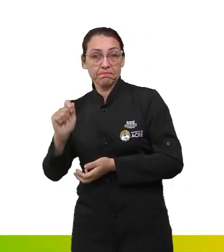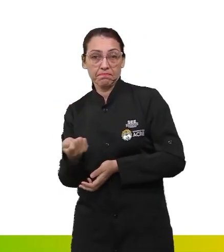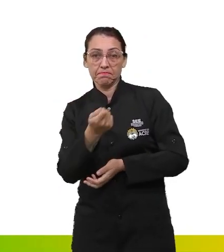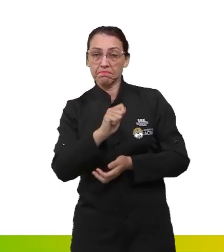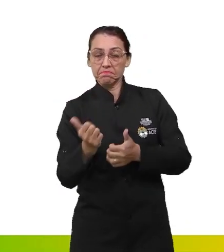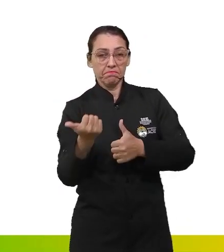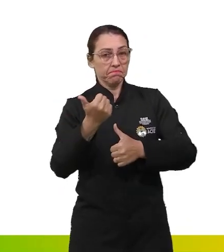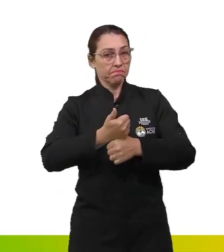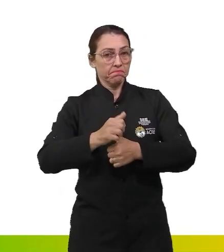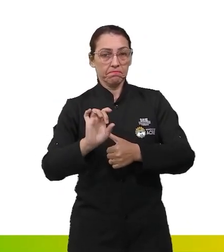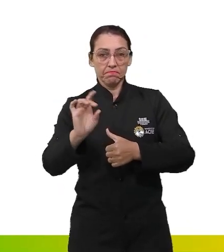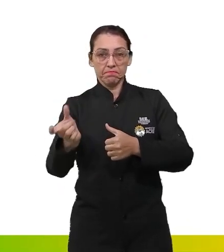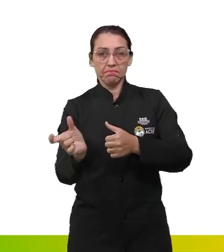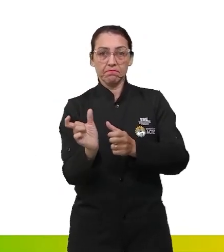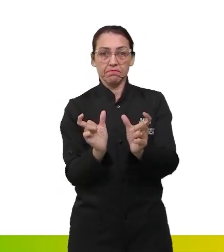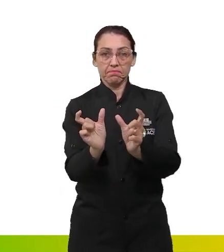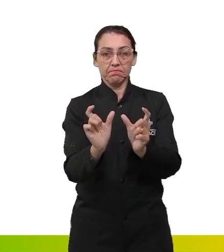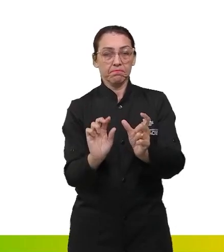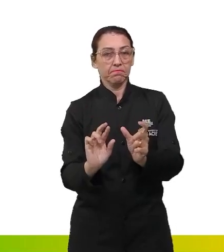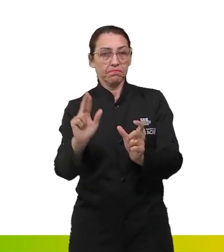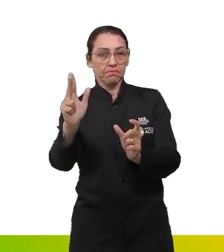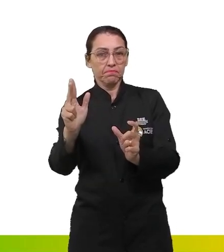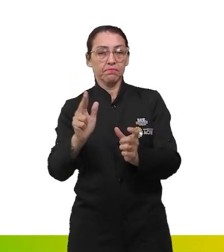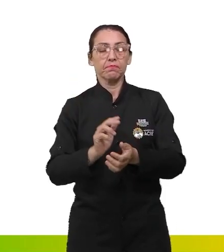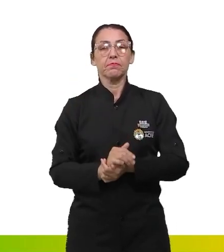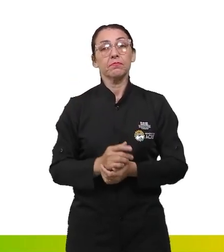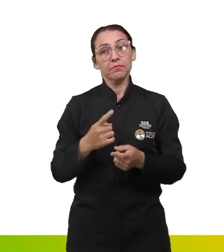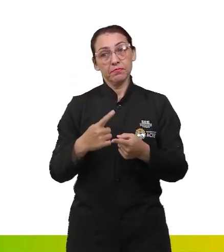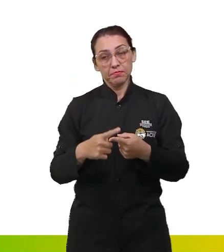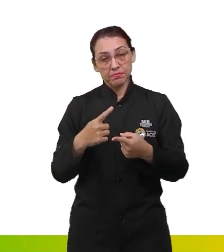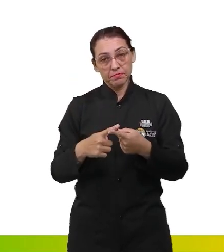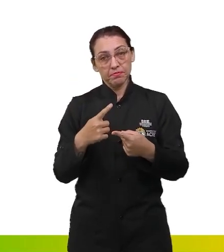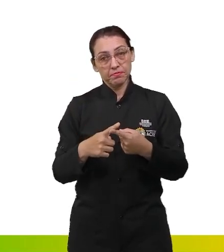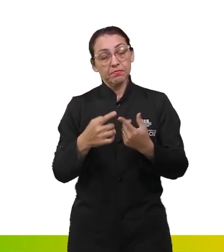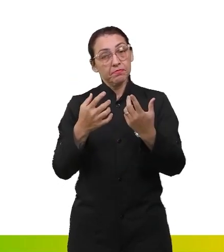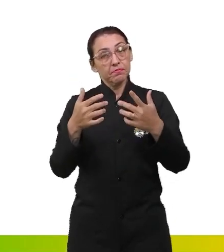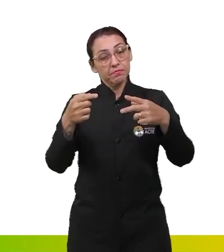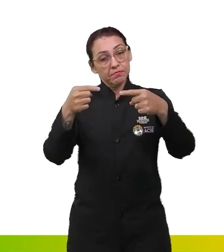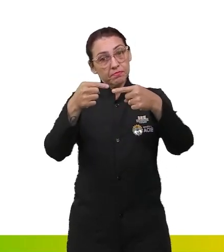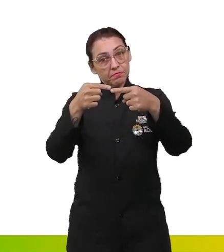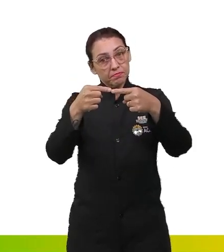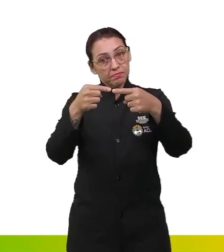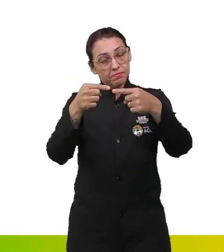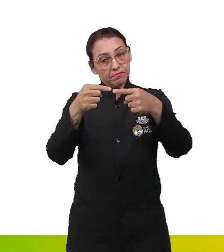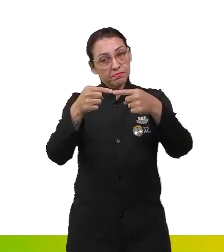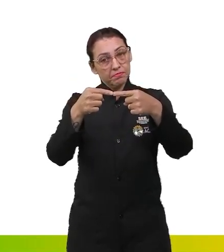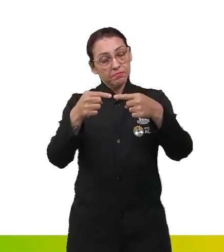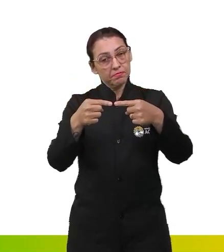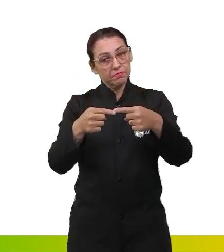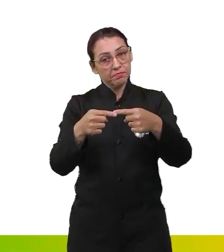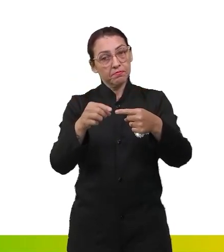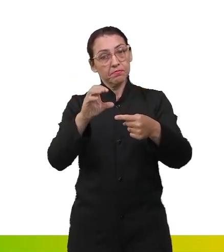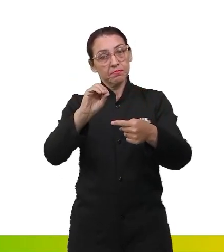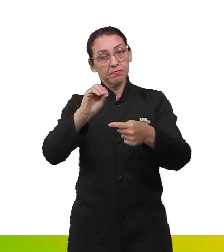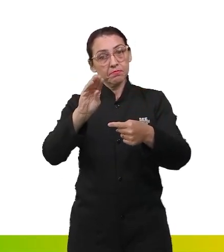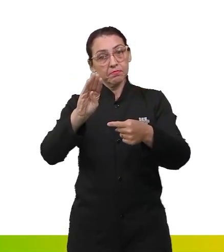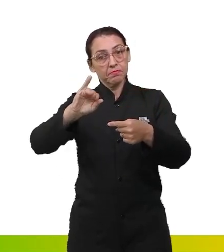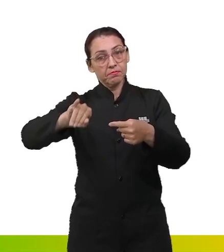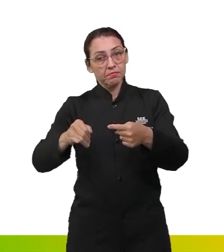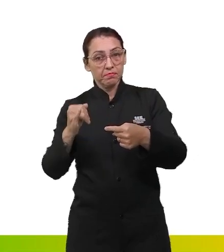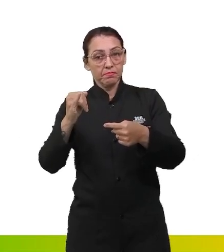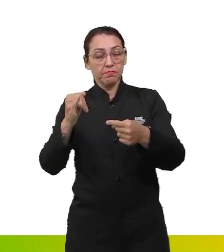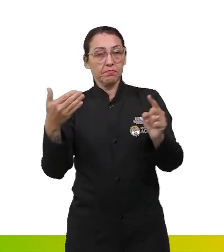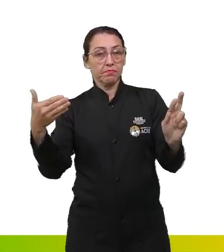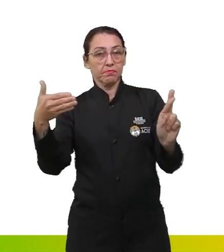aqui, tá bom? Seria a mesma coisa. Porque eu concordo com o objeto a que ele está